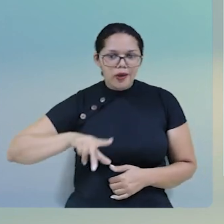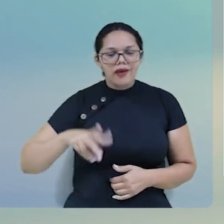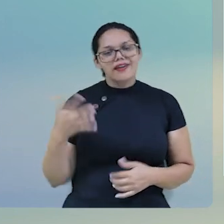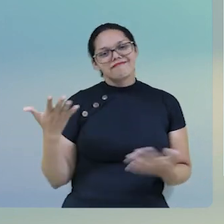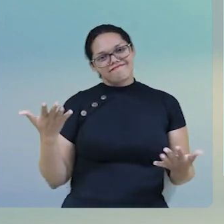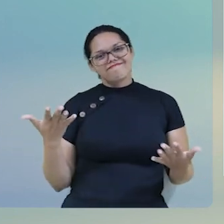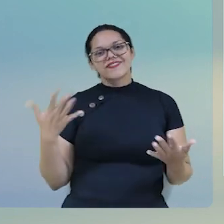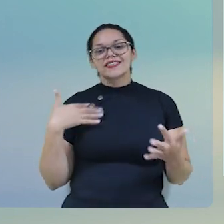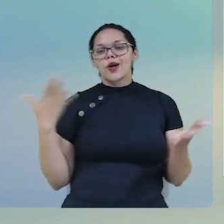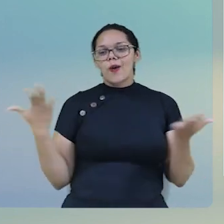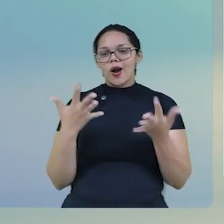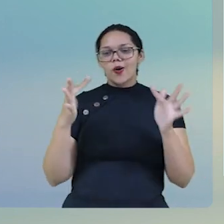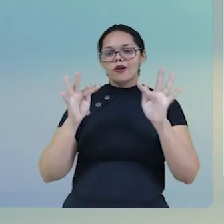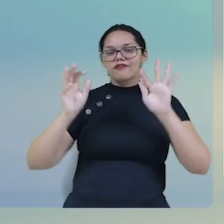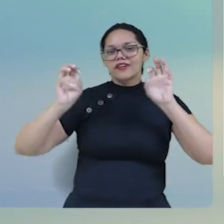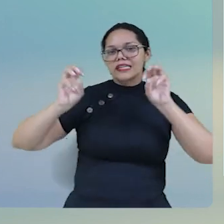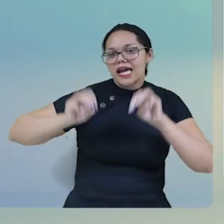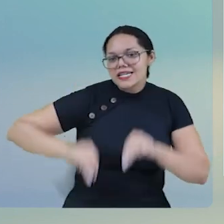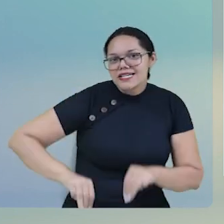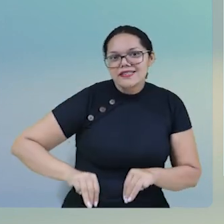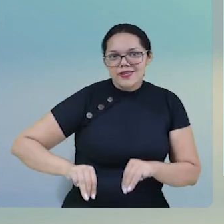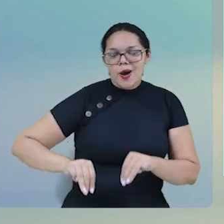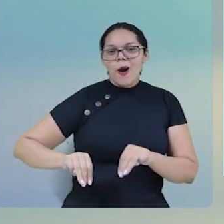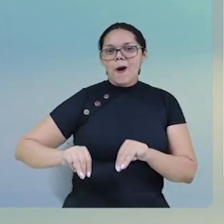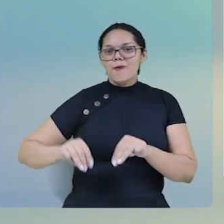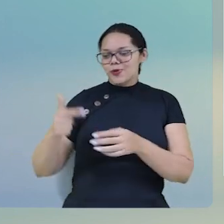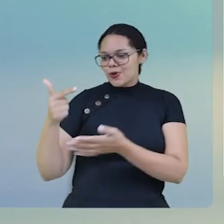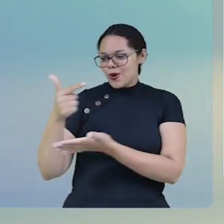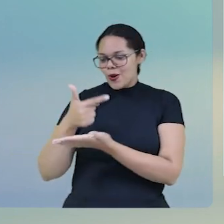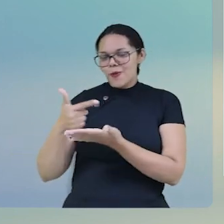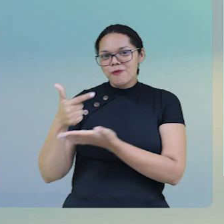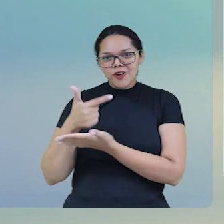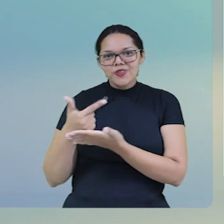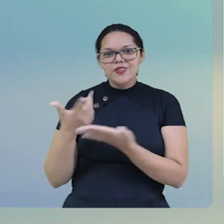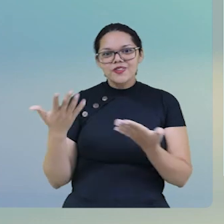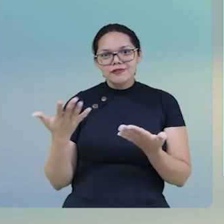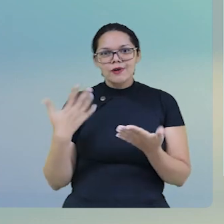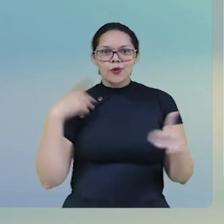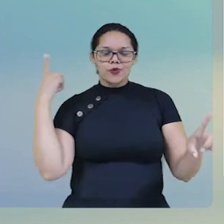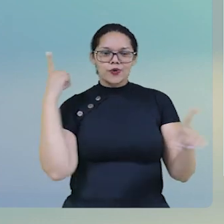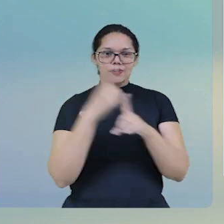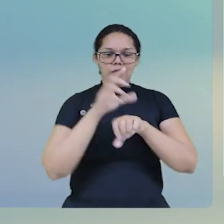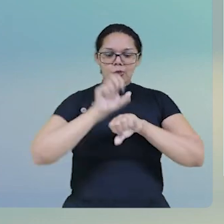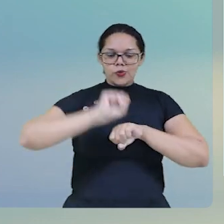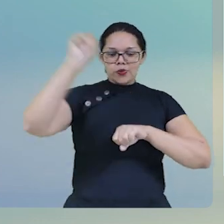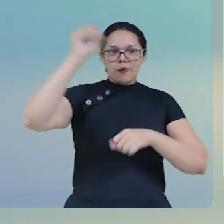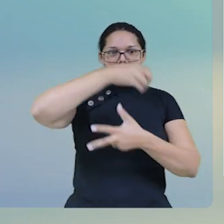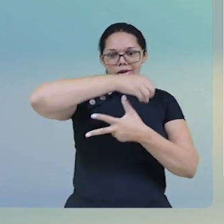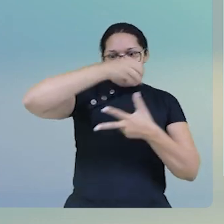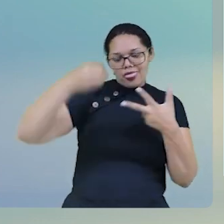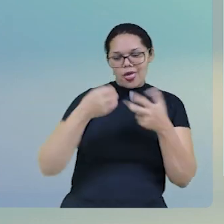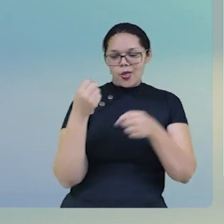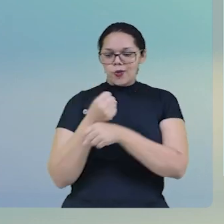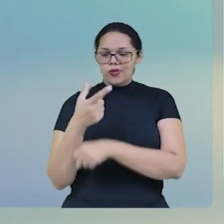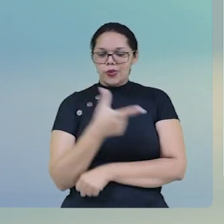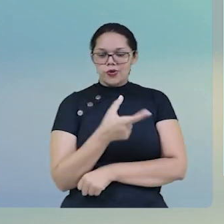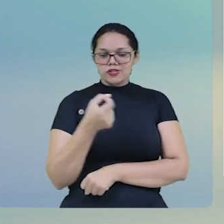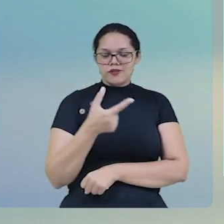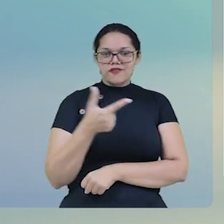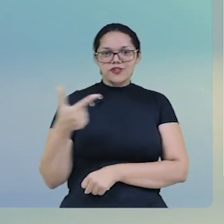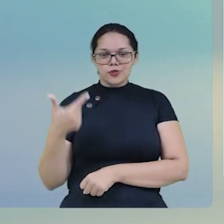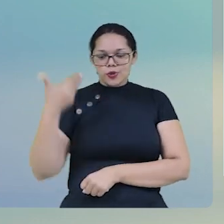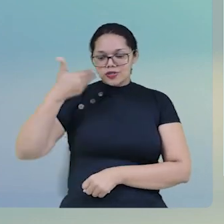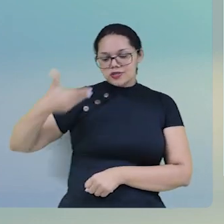aqui encerramos o nosso segundo módulo, encerramos os nossos encontros do Super Enem 2022. Eu,